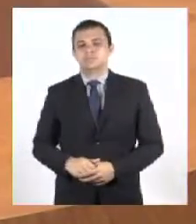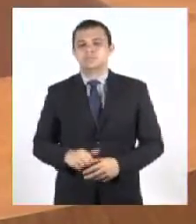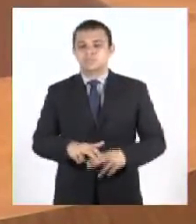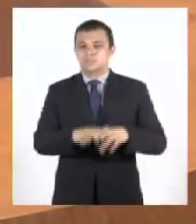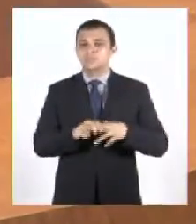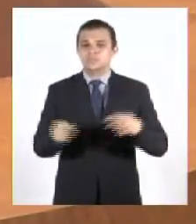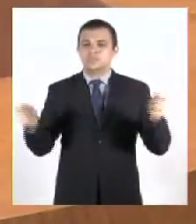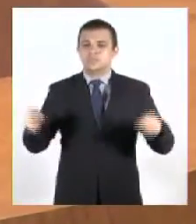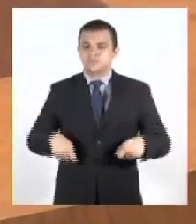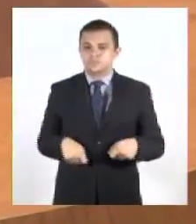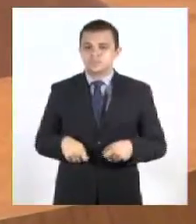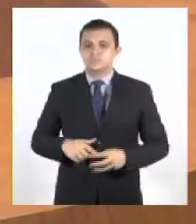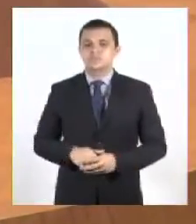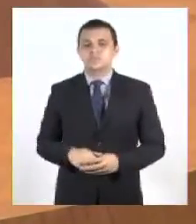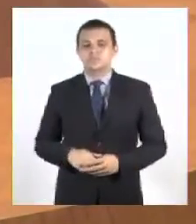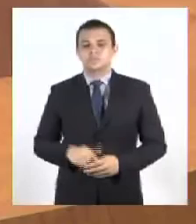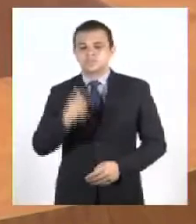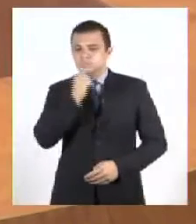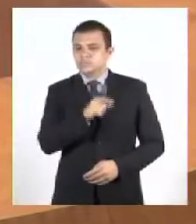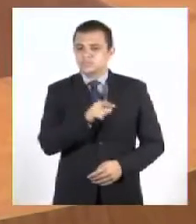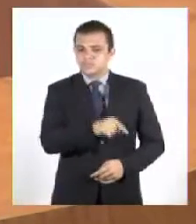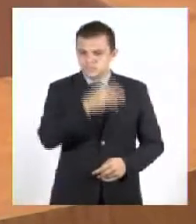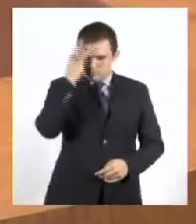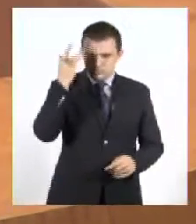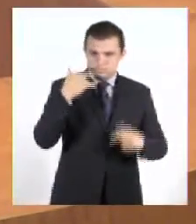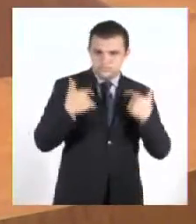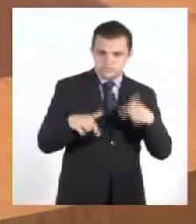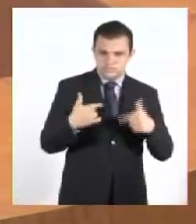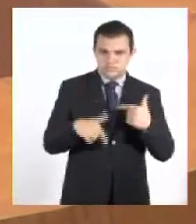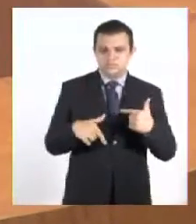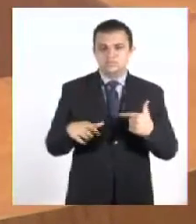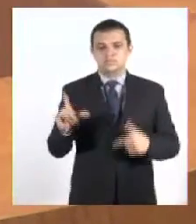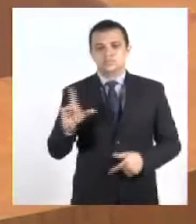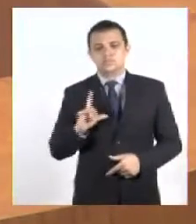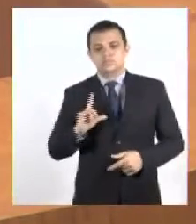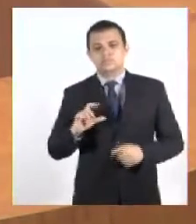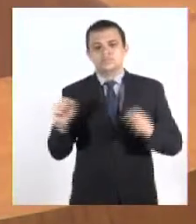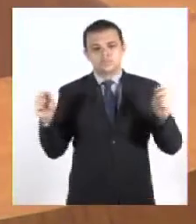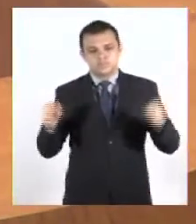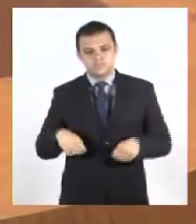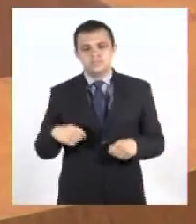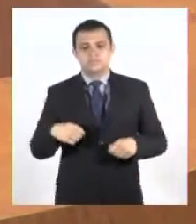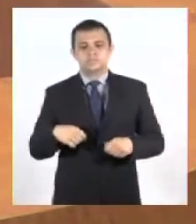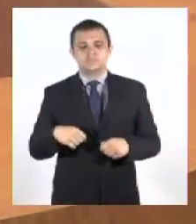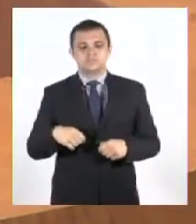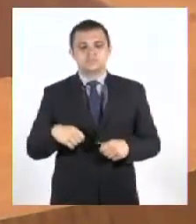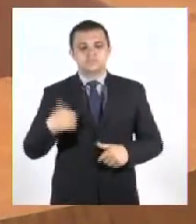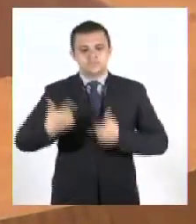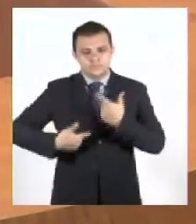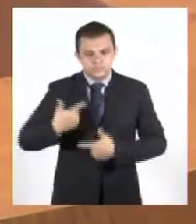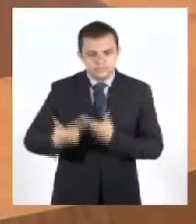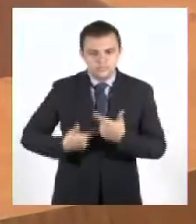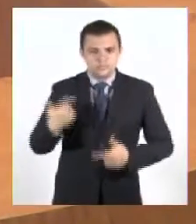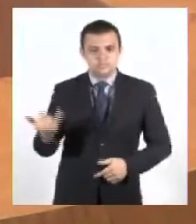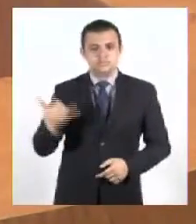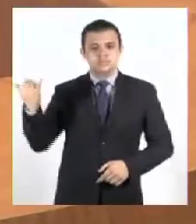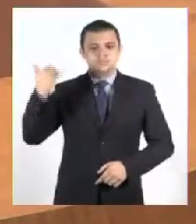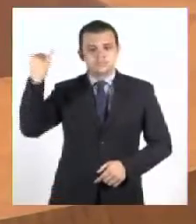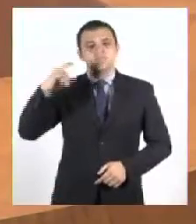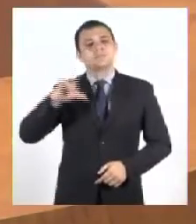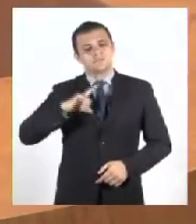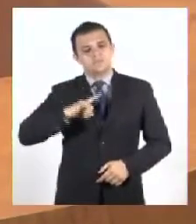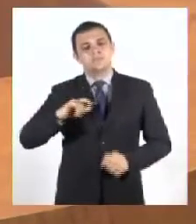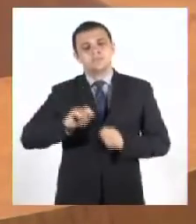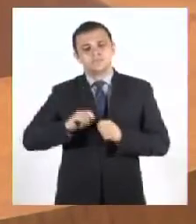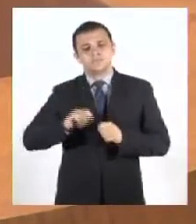se possa ter trabalhadores com condições de poder prestar grandes serviços relevantes que o tem feito